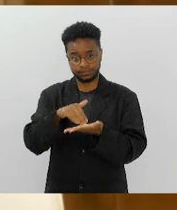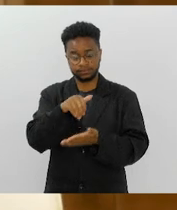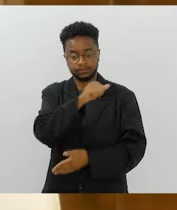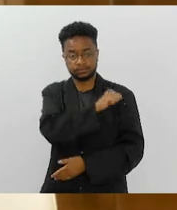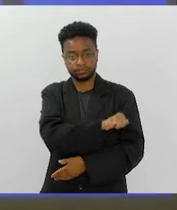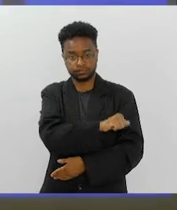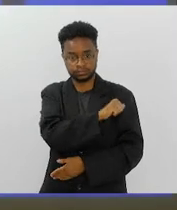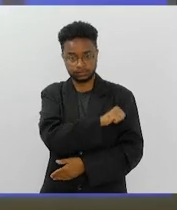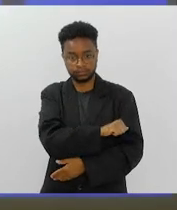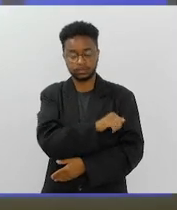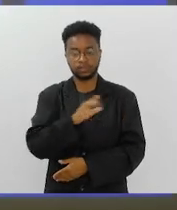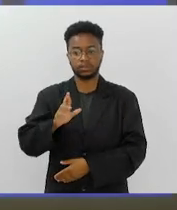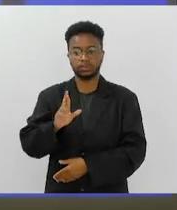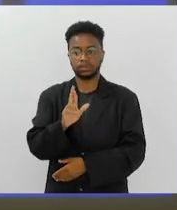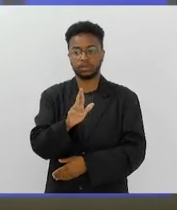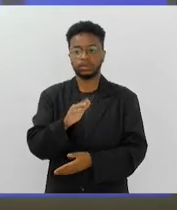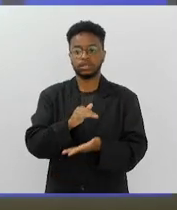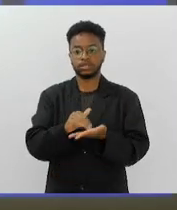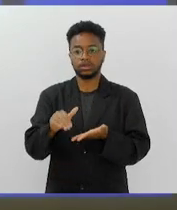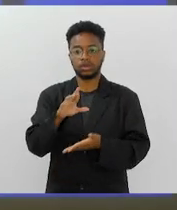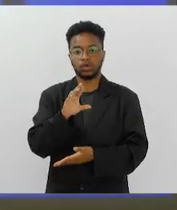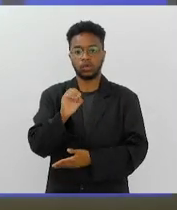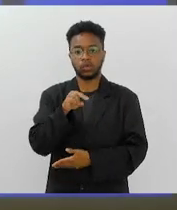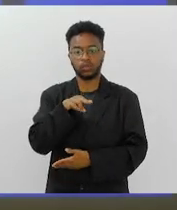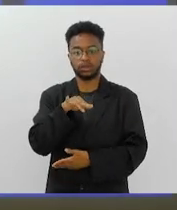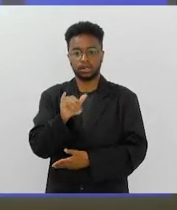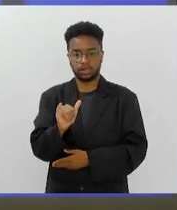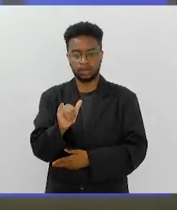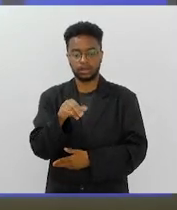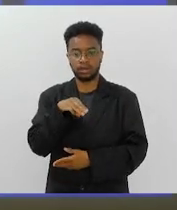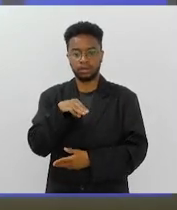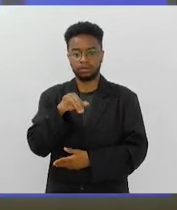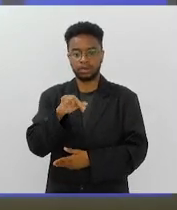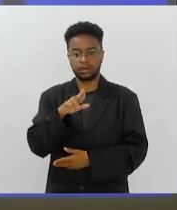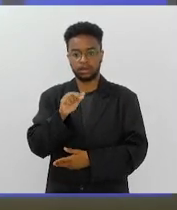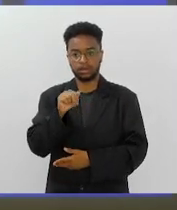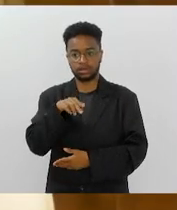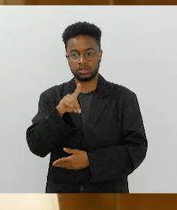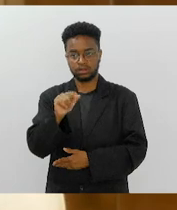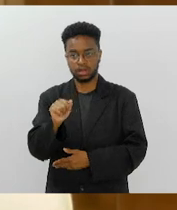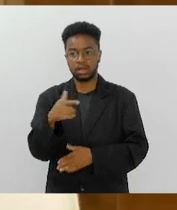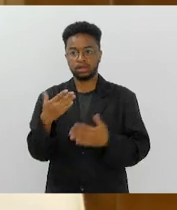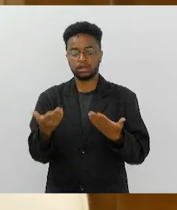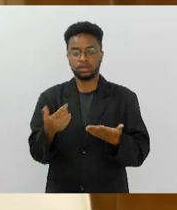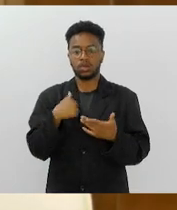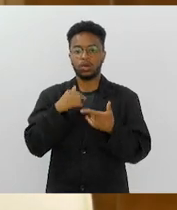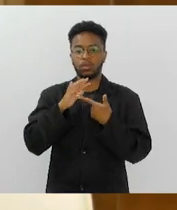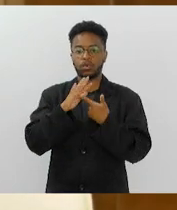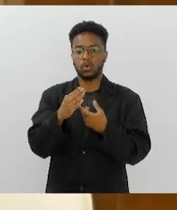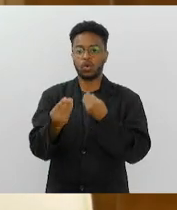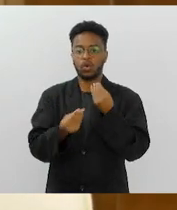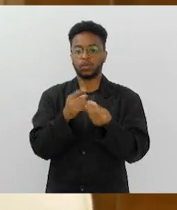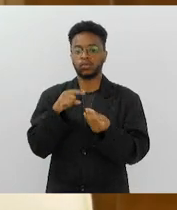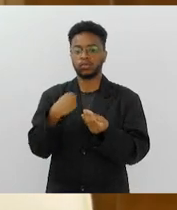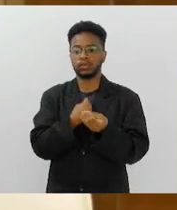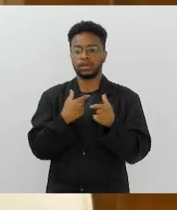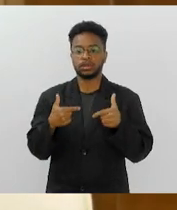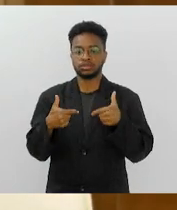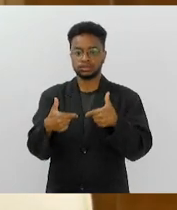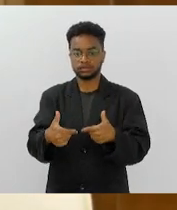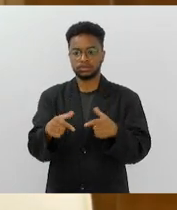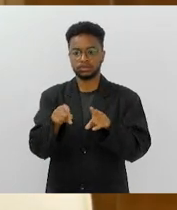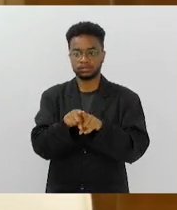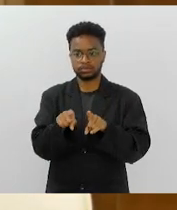Janeiro, em nome do secretário Rony Miranda. E para apresentar aqui um pouquinho das ações que nós temos feito também